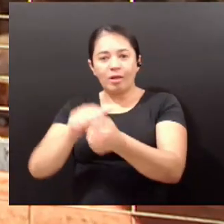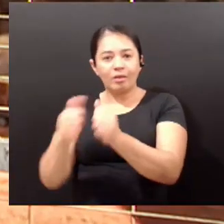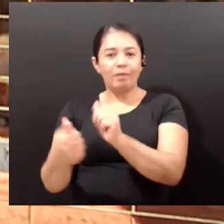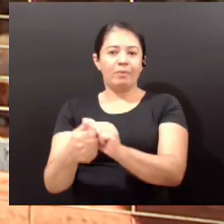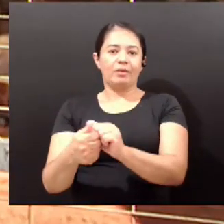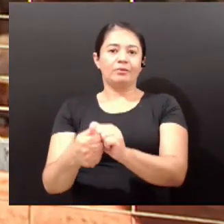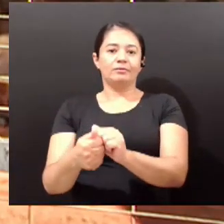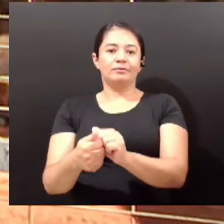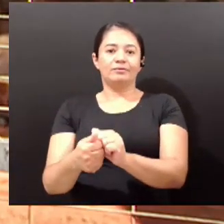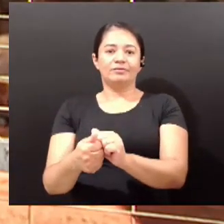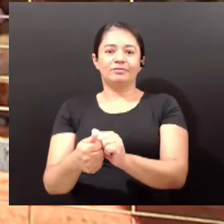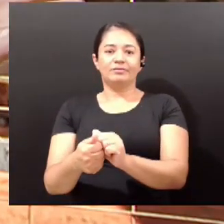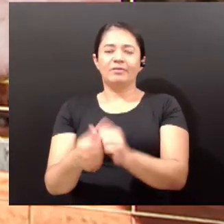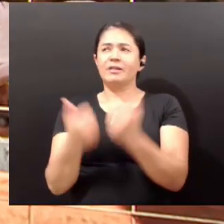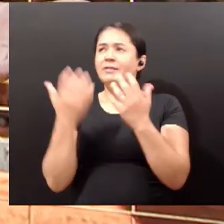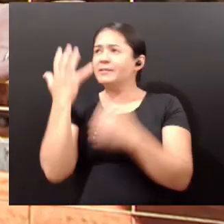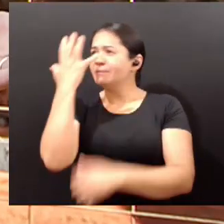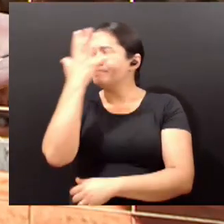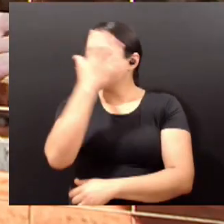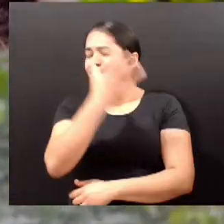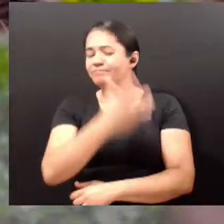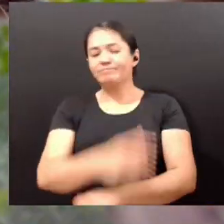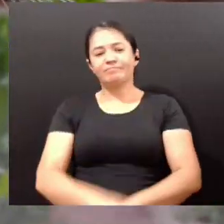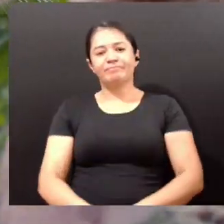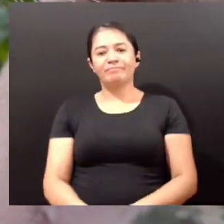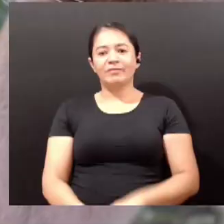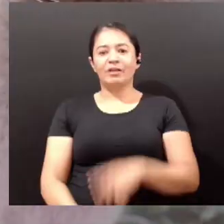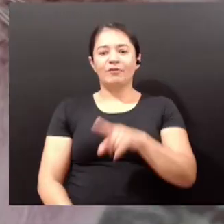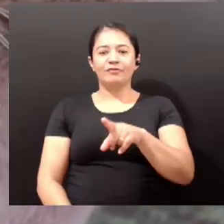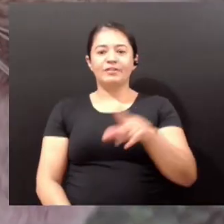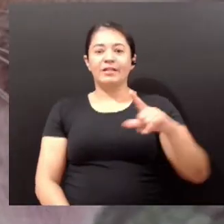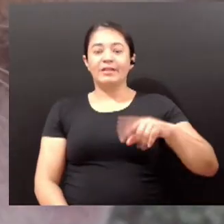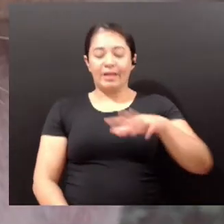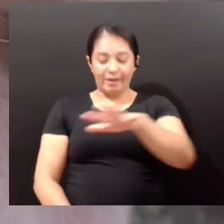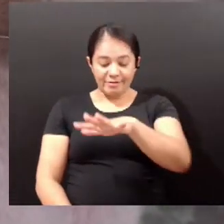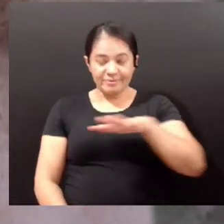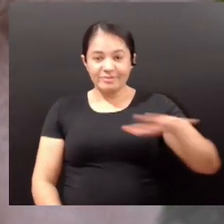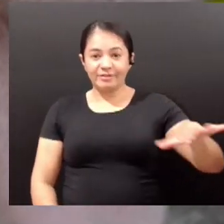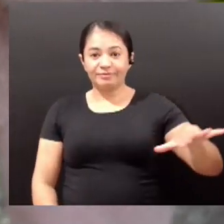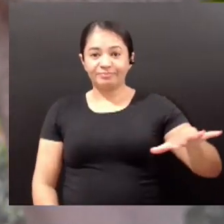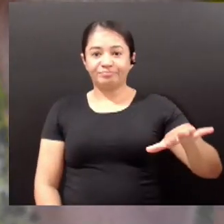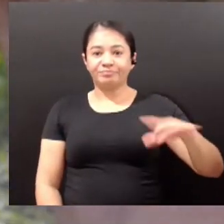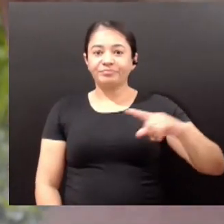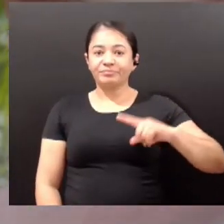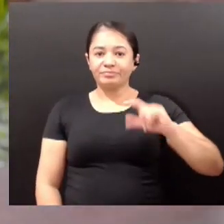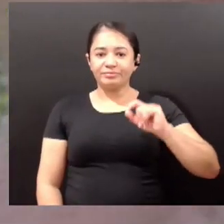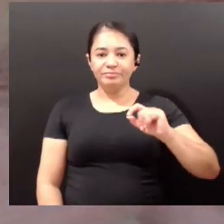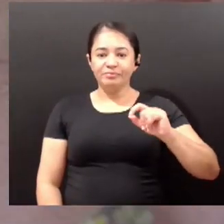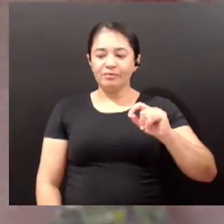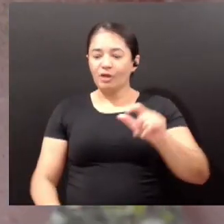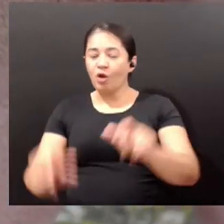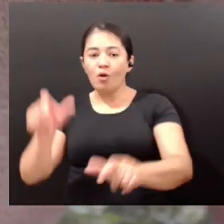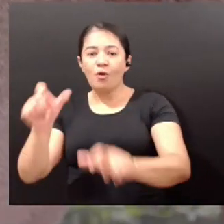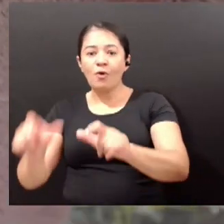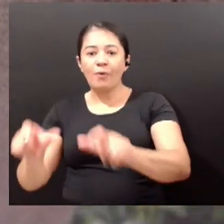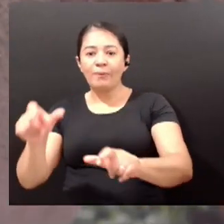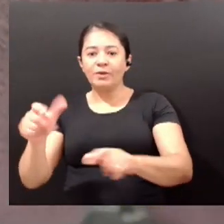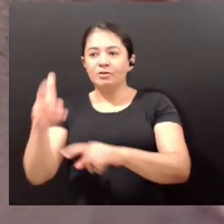exuberante também, né? Então, assim, você tem aqui na região, tem um pessoal que coloca câmera trap